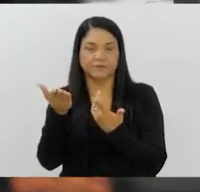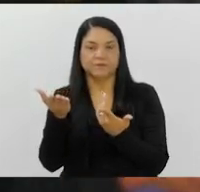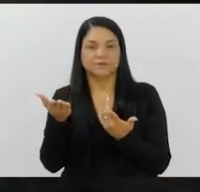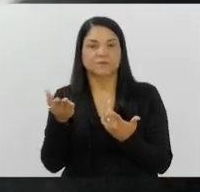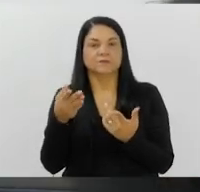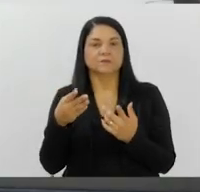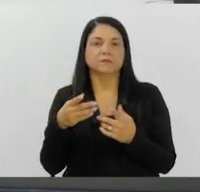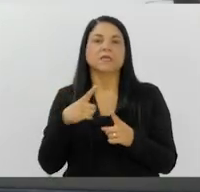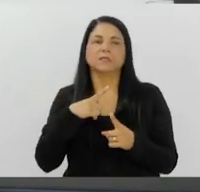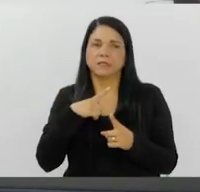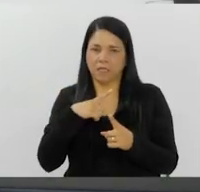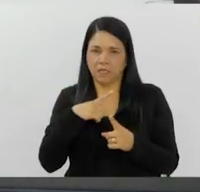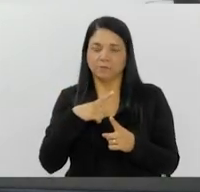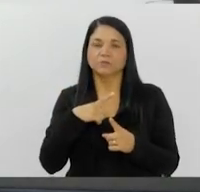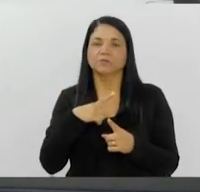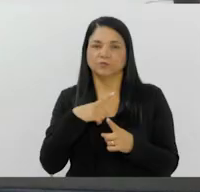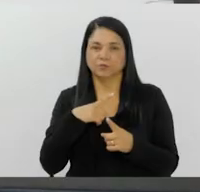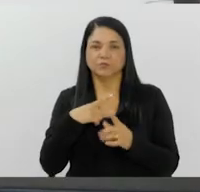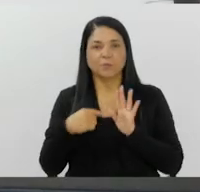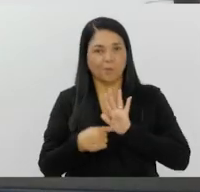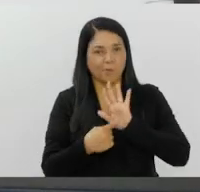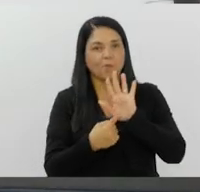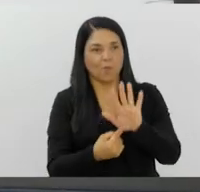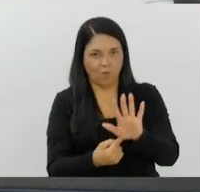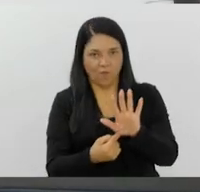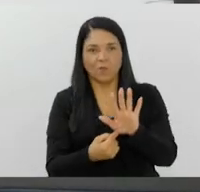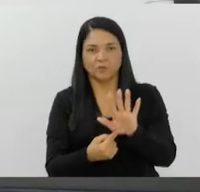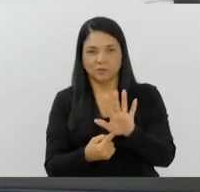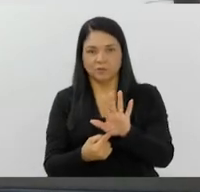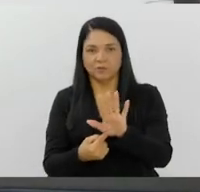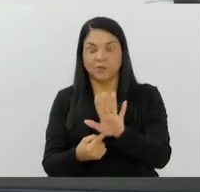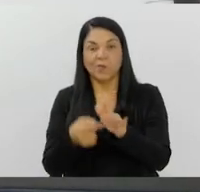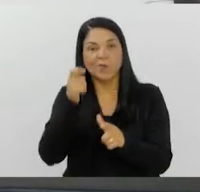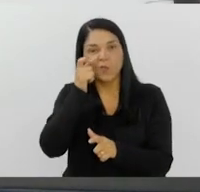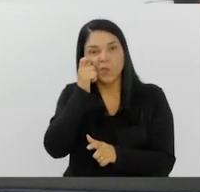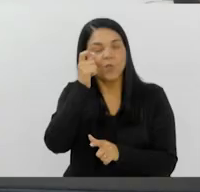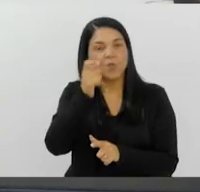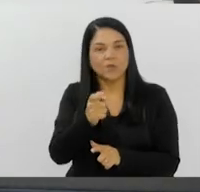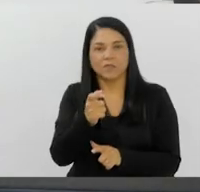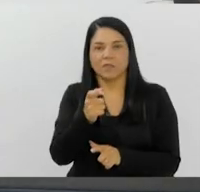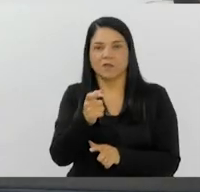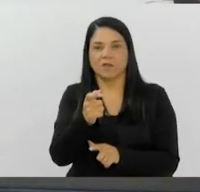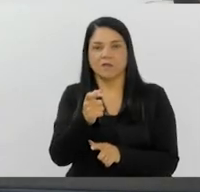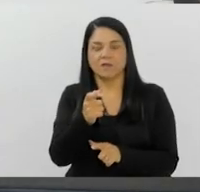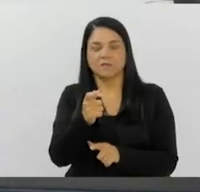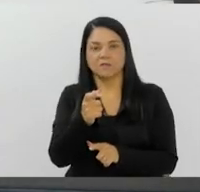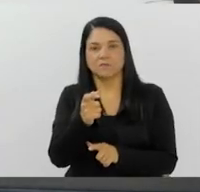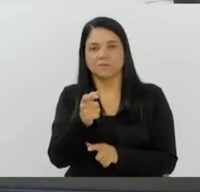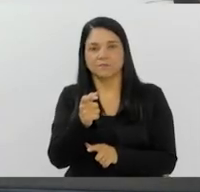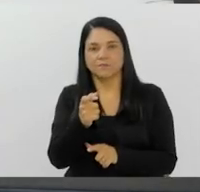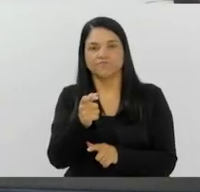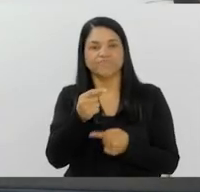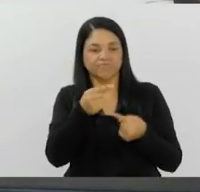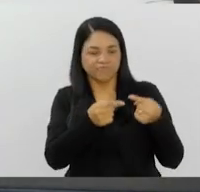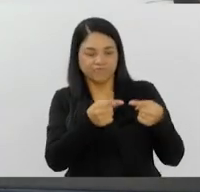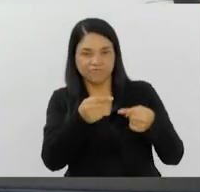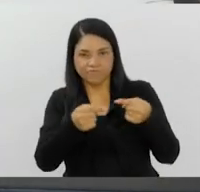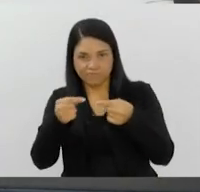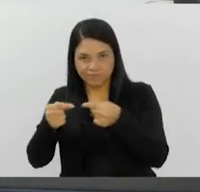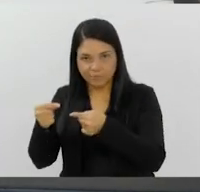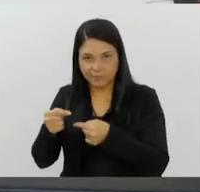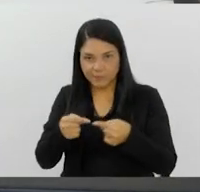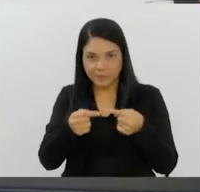claro que trouxemos aqui já demonstrando o interesse que temos por essa discussão que foi